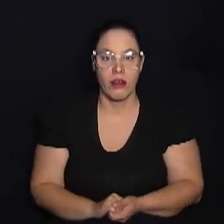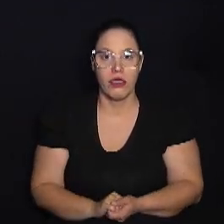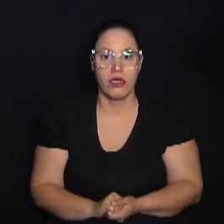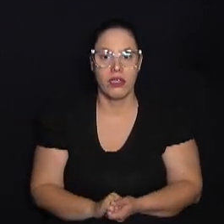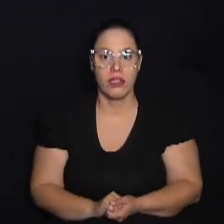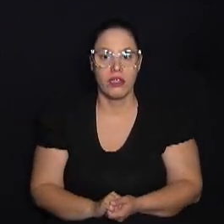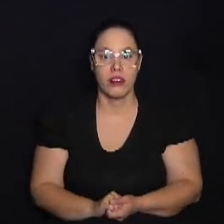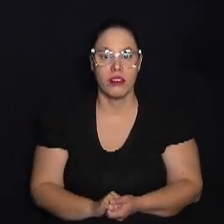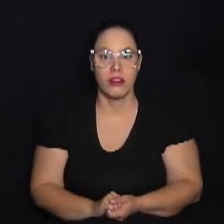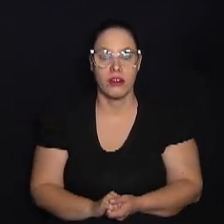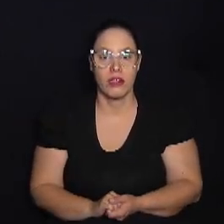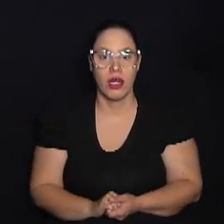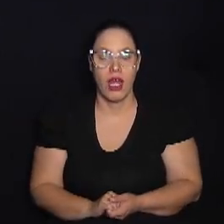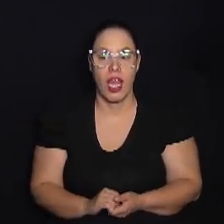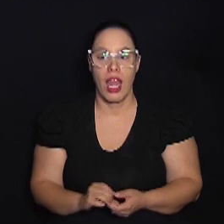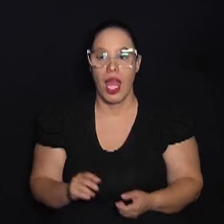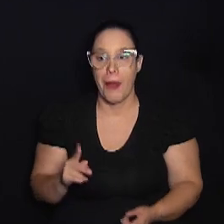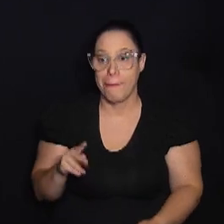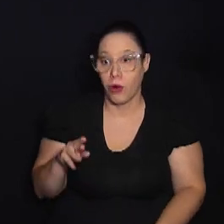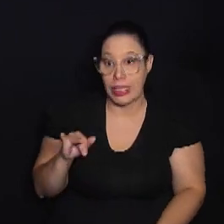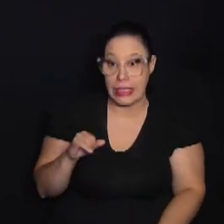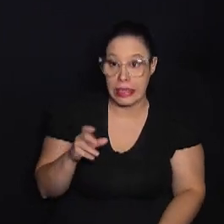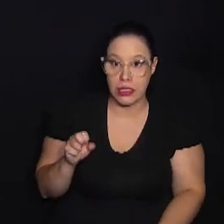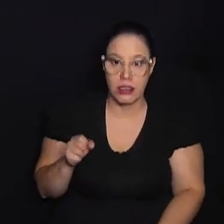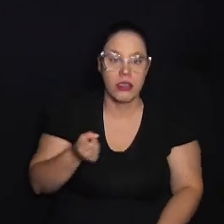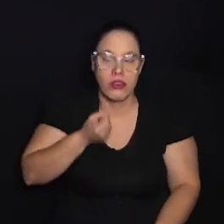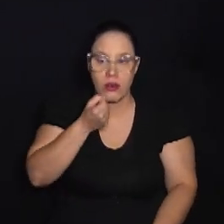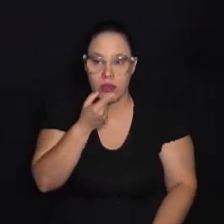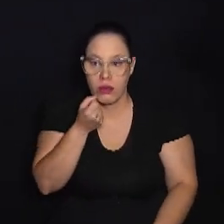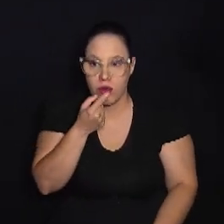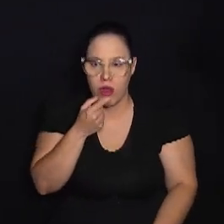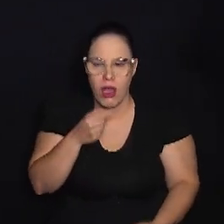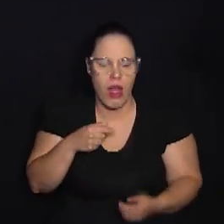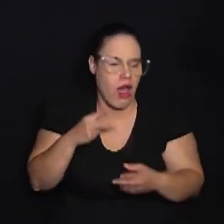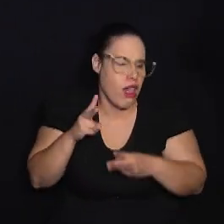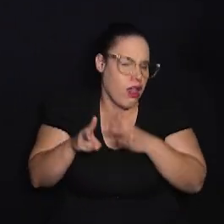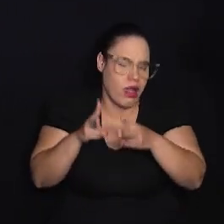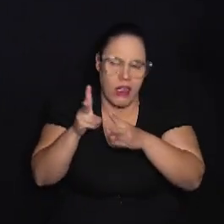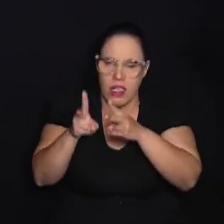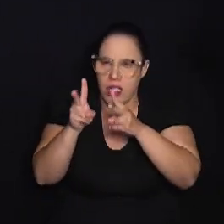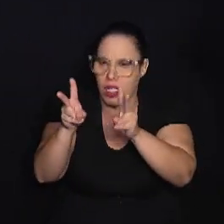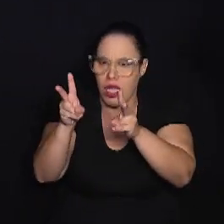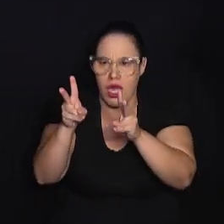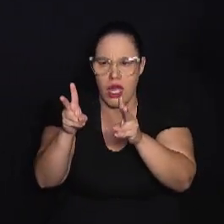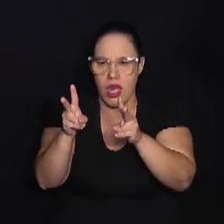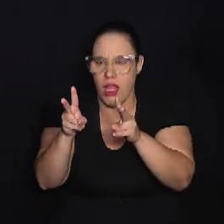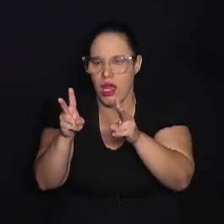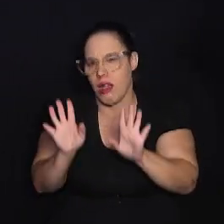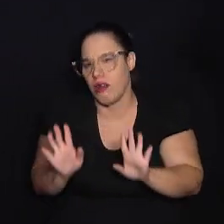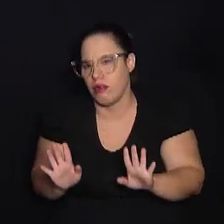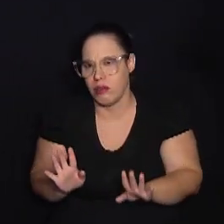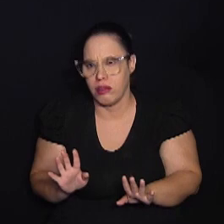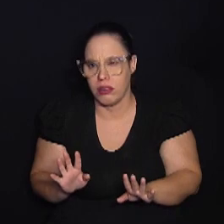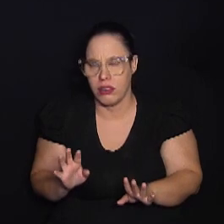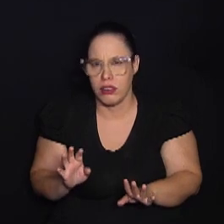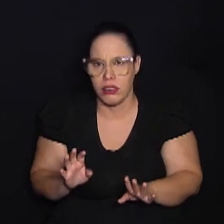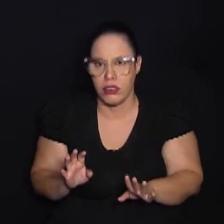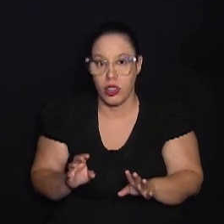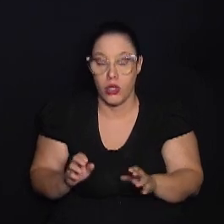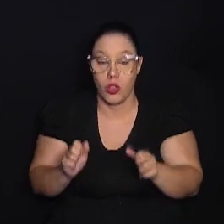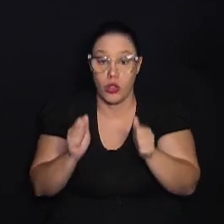procedimento. A reposição hormonal é para o resto da vida, mas você consegue, normalmente a gente já atua junto com o